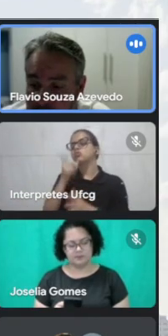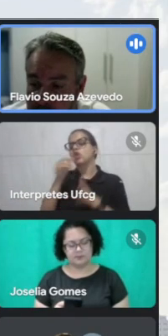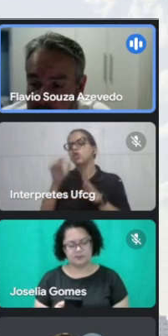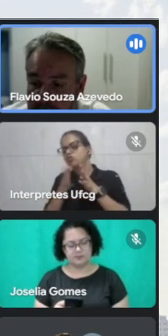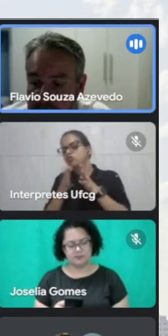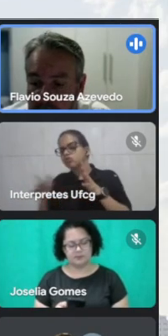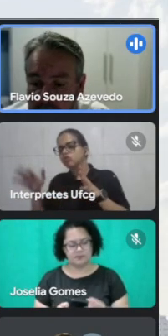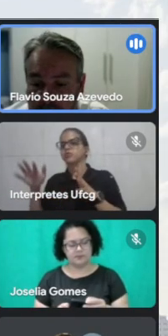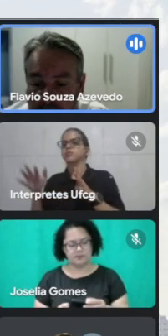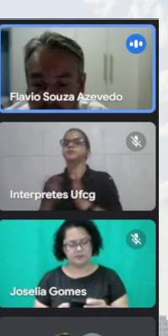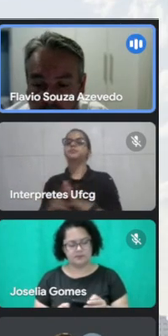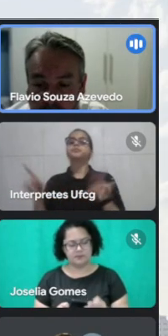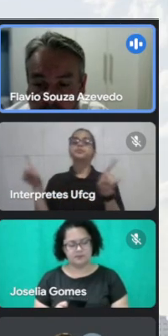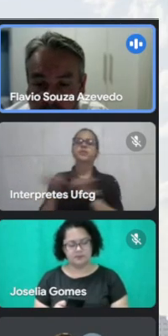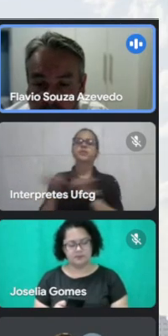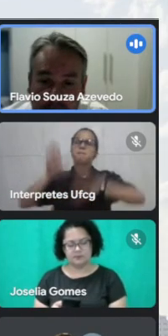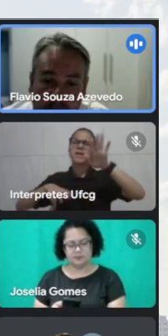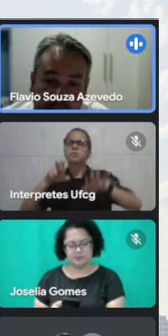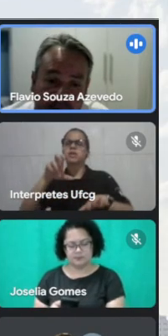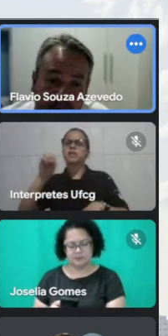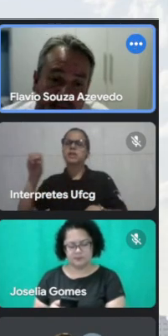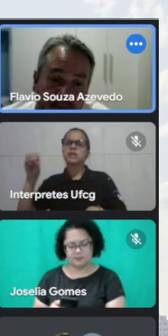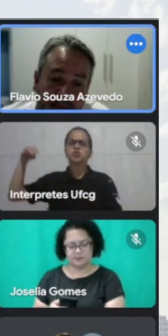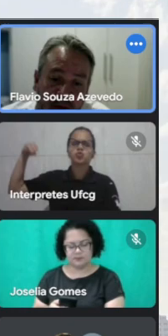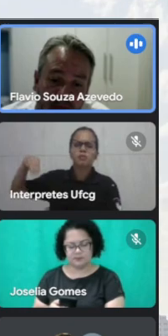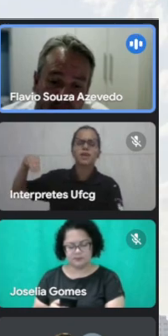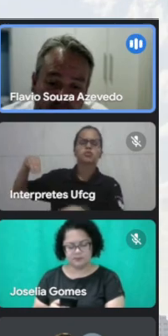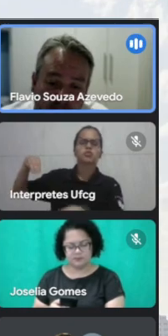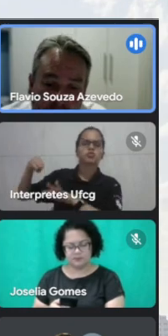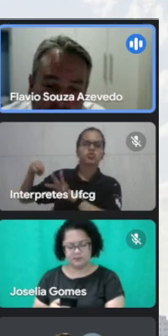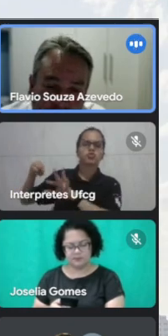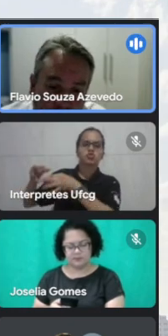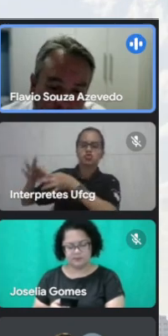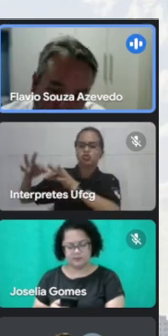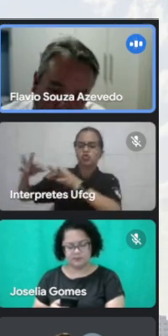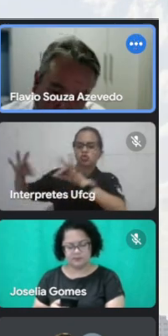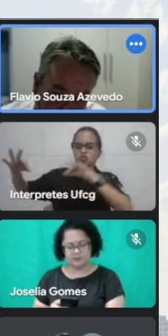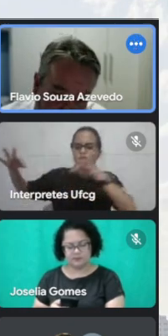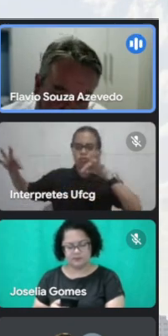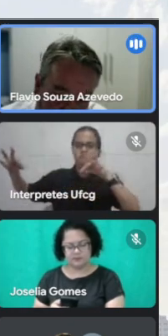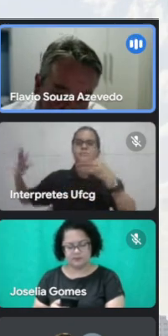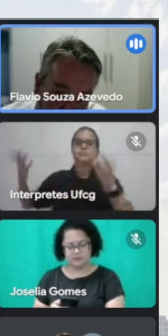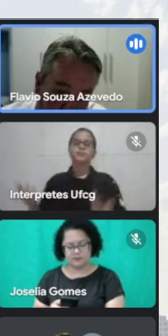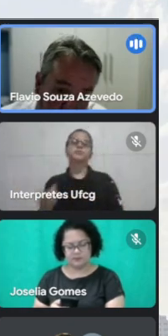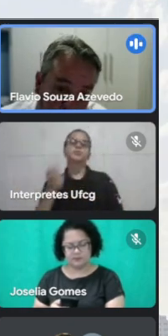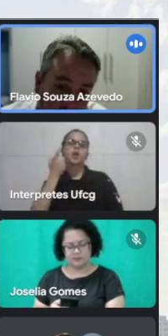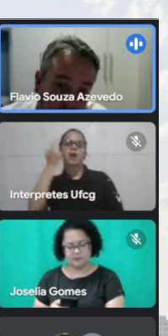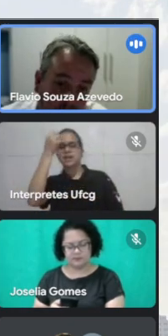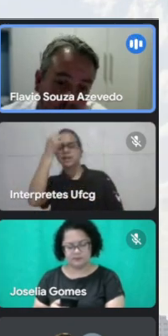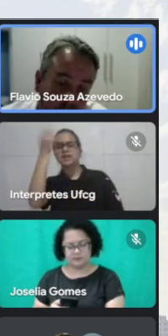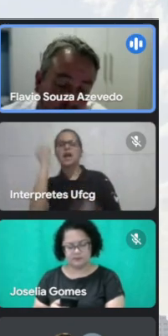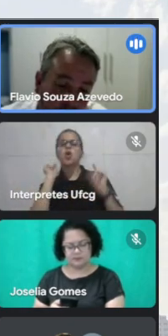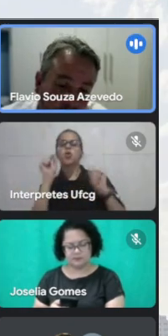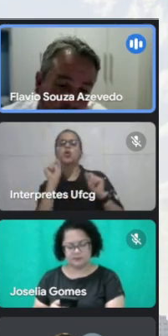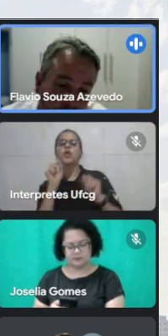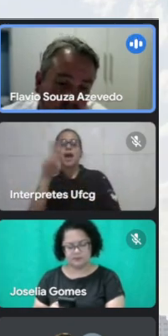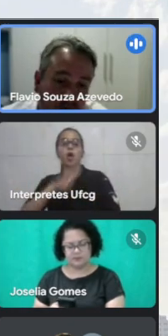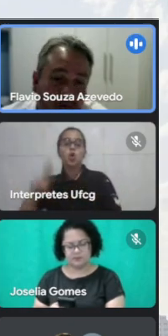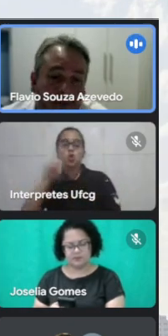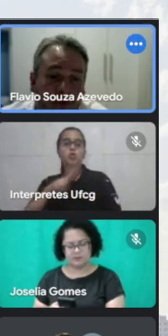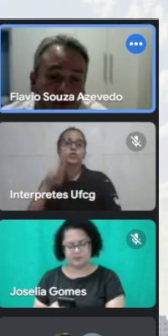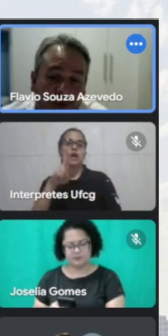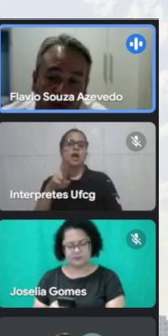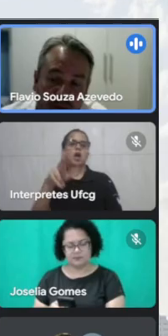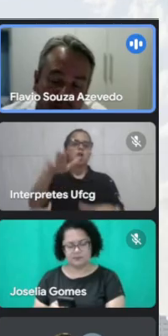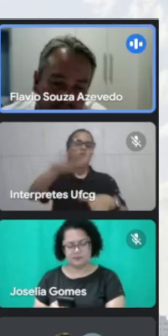e aproximadamente 500 metros de largura para cada margem. Então, a ideia é pegar, claro que não todos os espaços, né, mas onde for